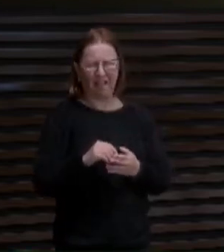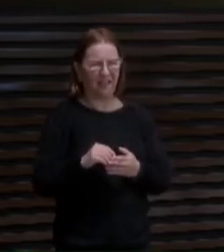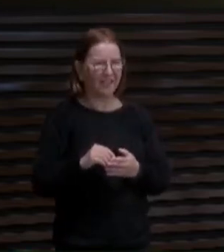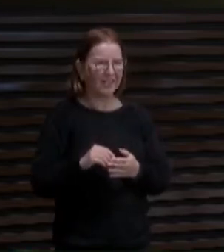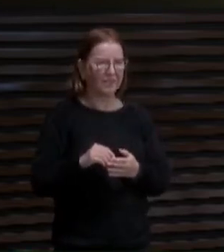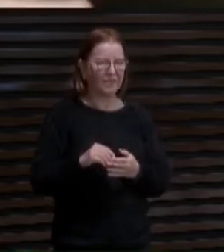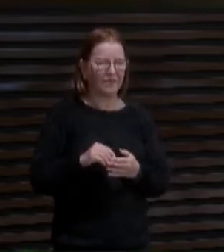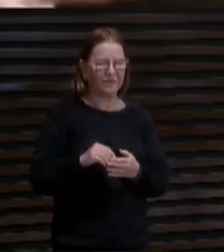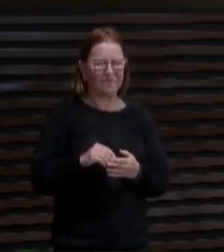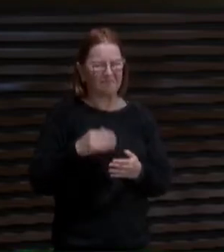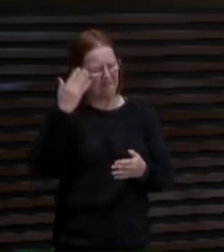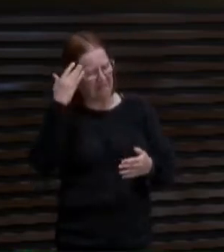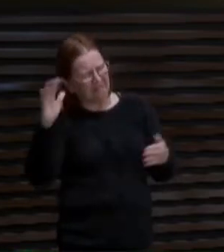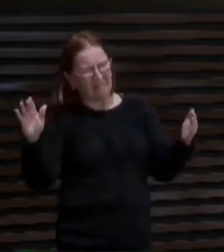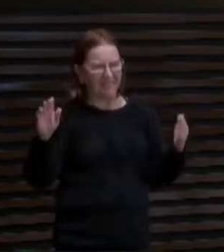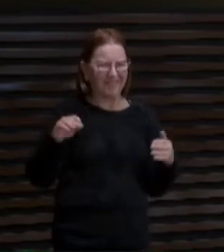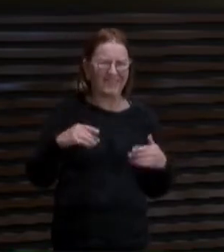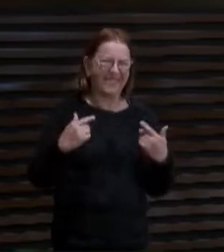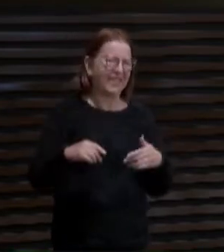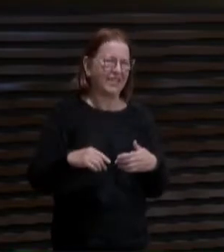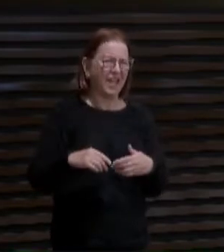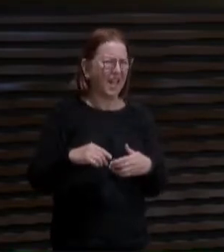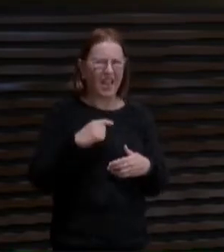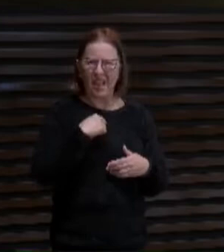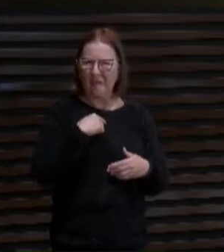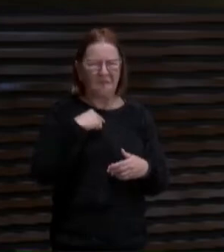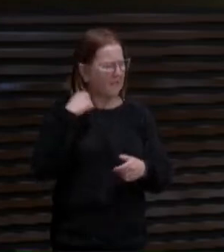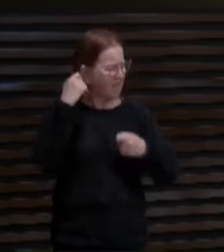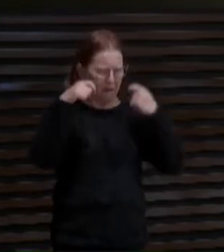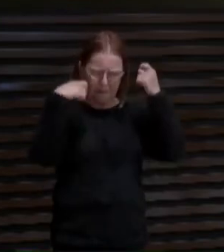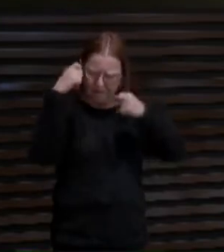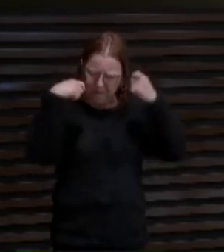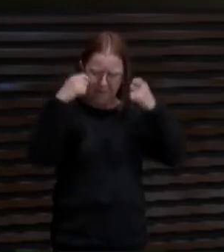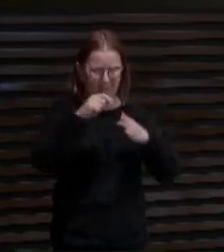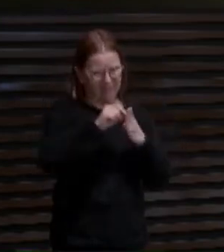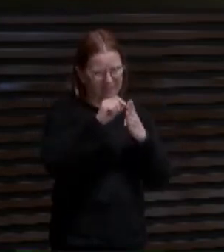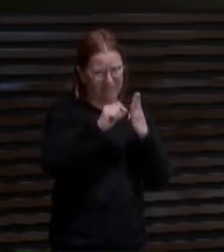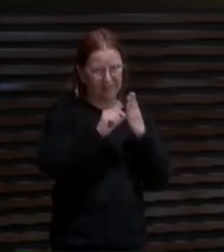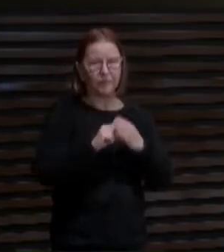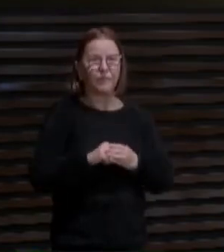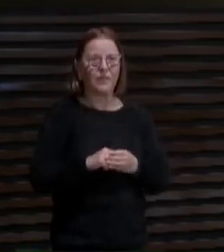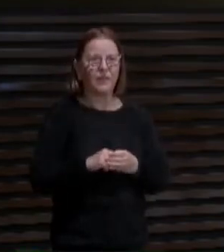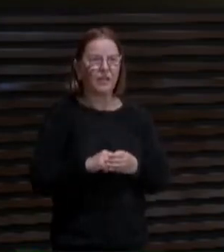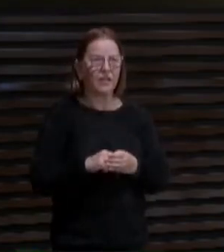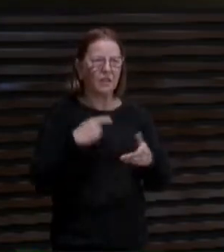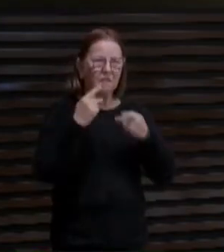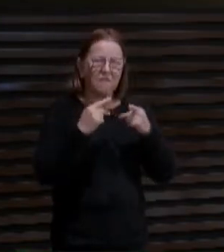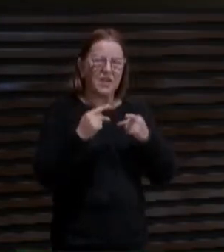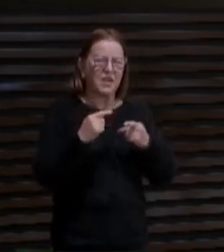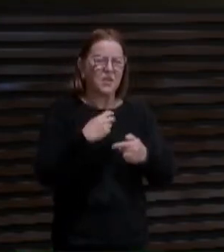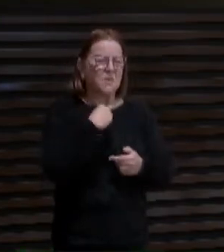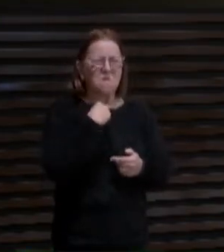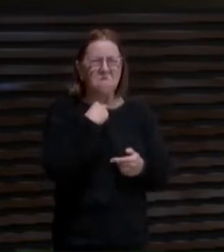do raio que o parta tô preocupado com o calendário e dizendo que eu não posso dizer que faz dois mil anos que